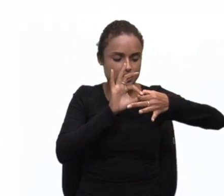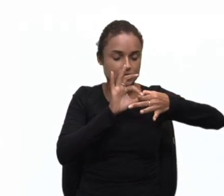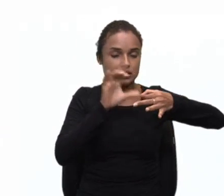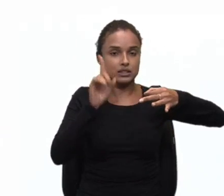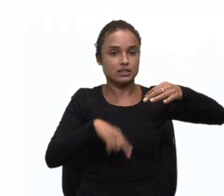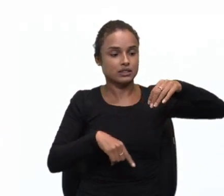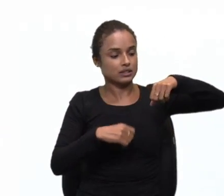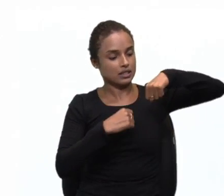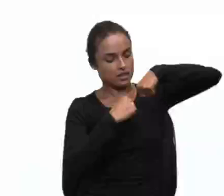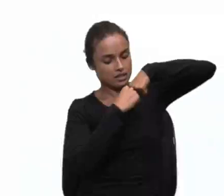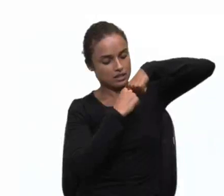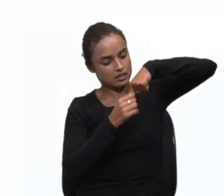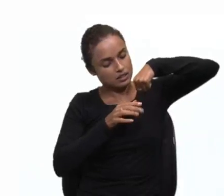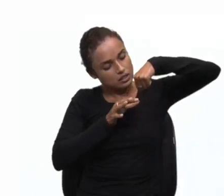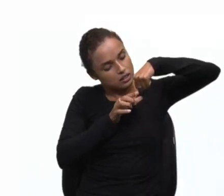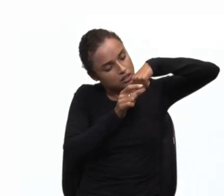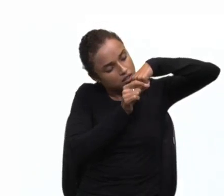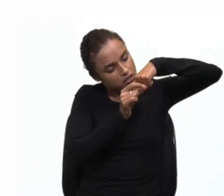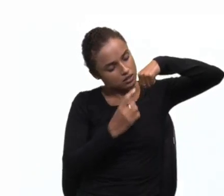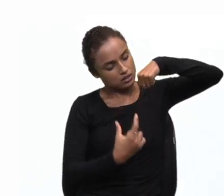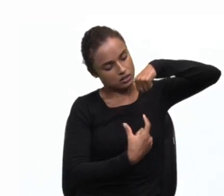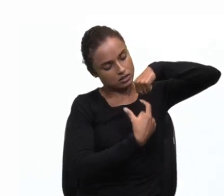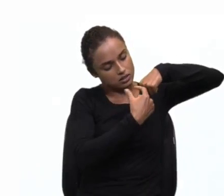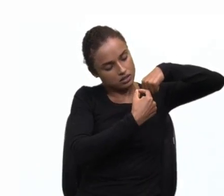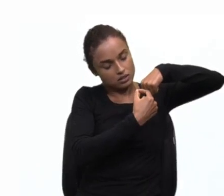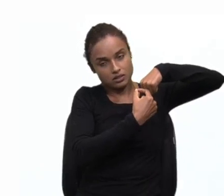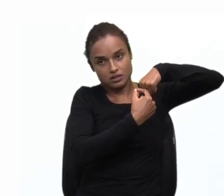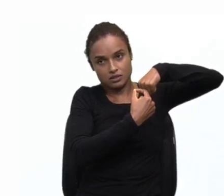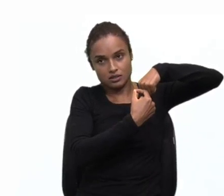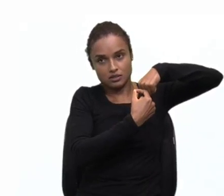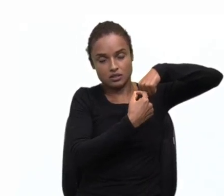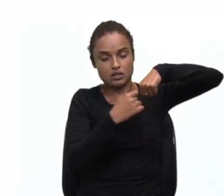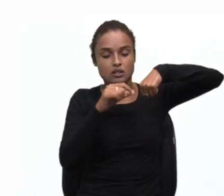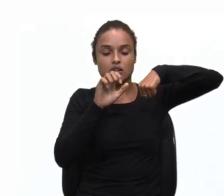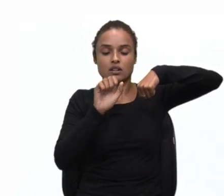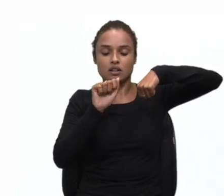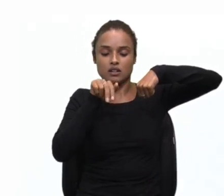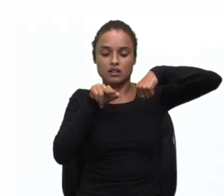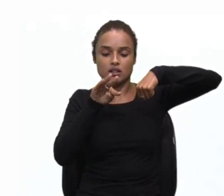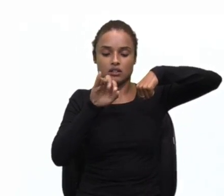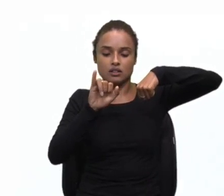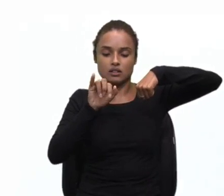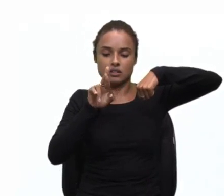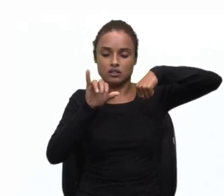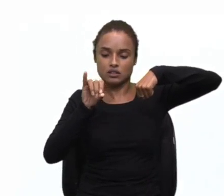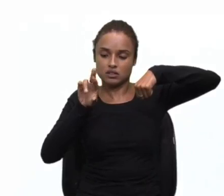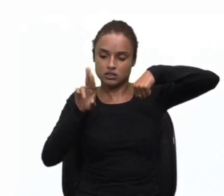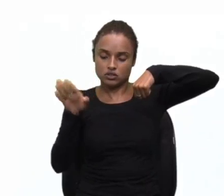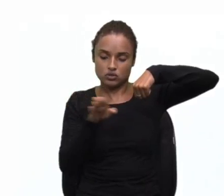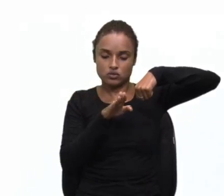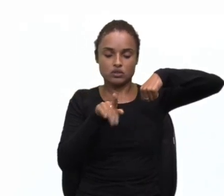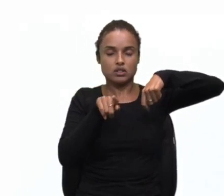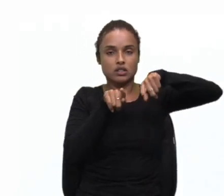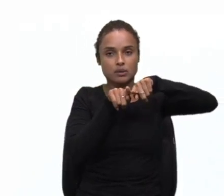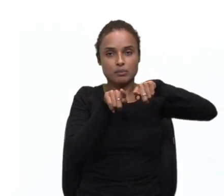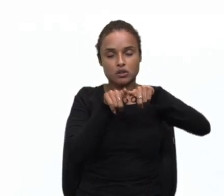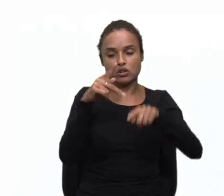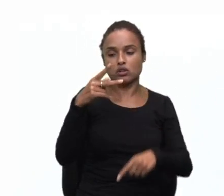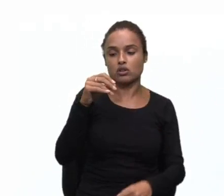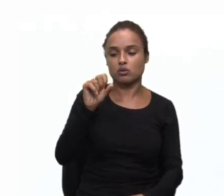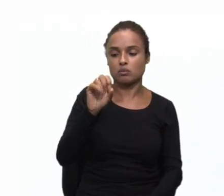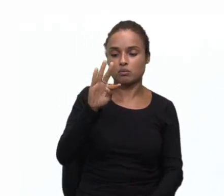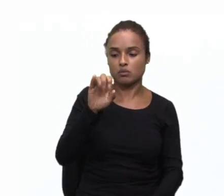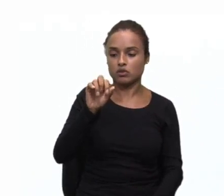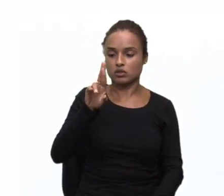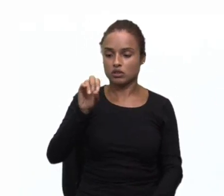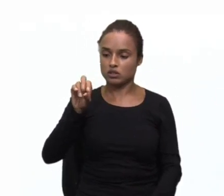ligamento cruzado posterior. Tá? O que faz os ligamentos? Ele evita que seu joelho faça